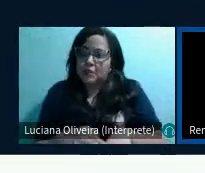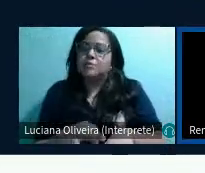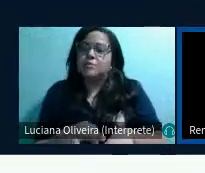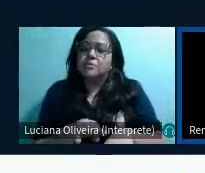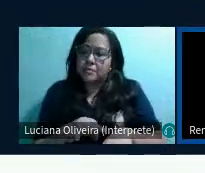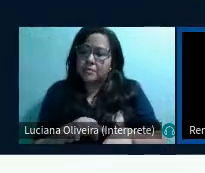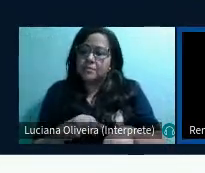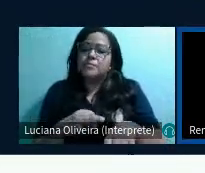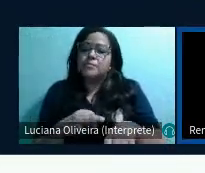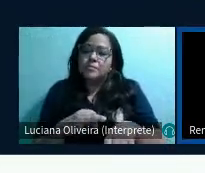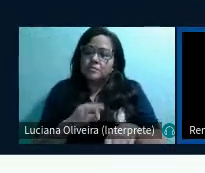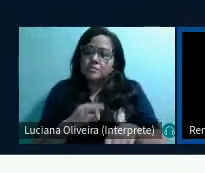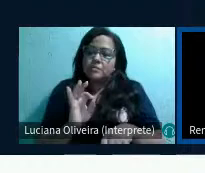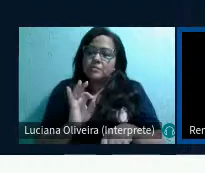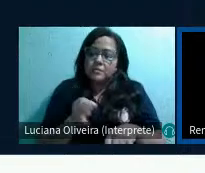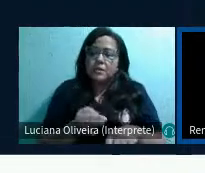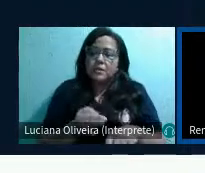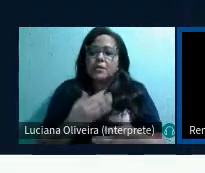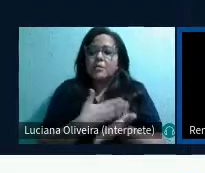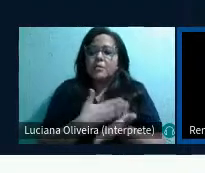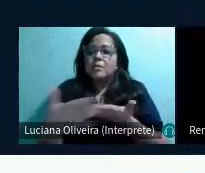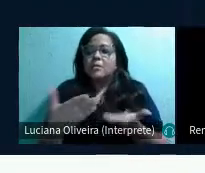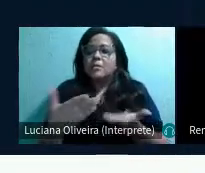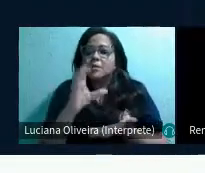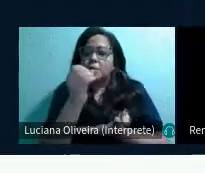outubro até o dia 23 de outubro.